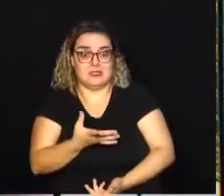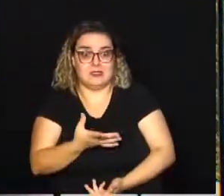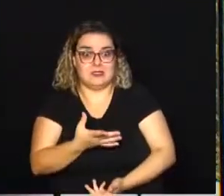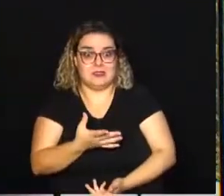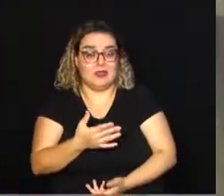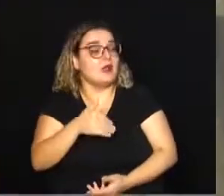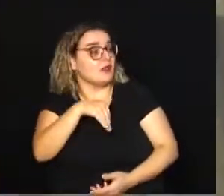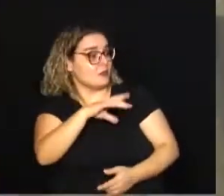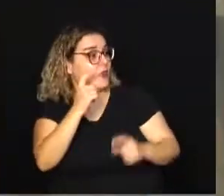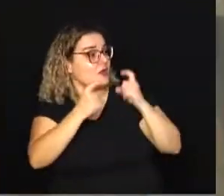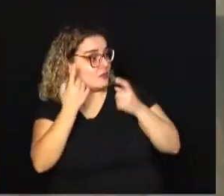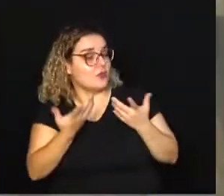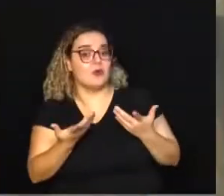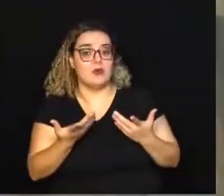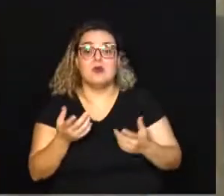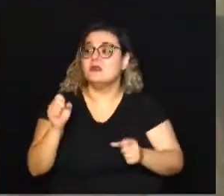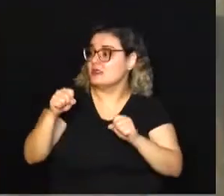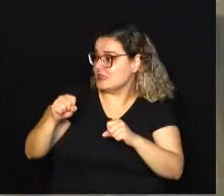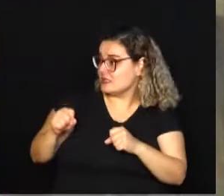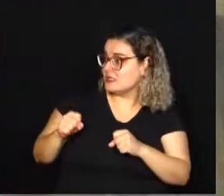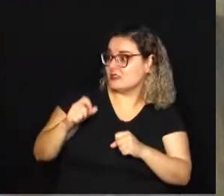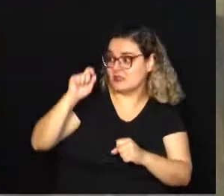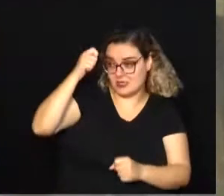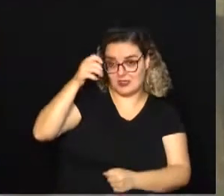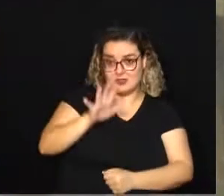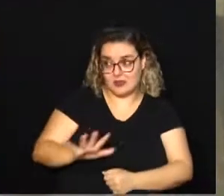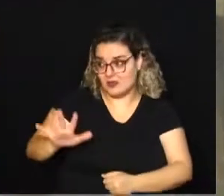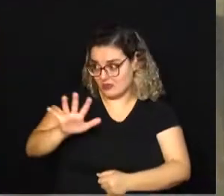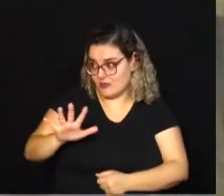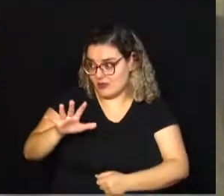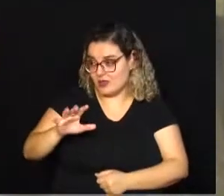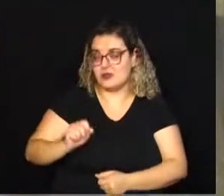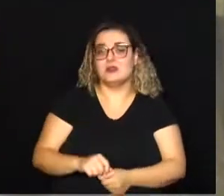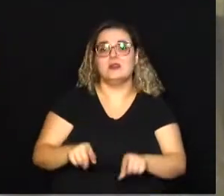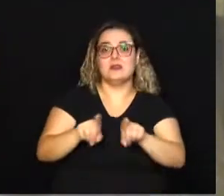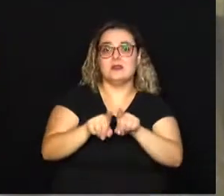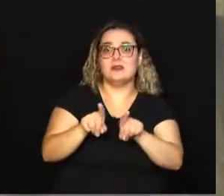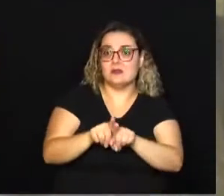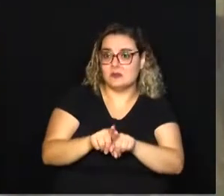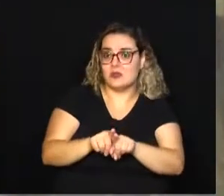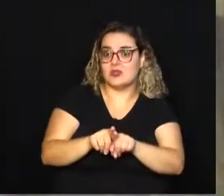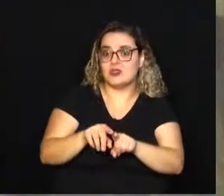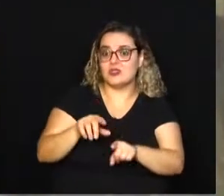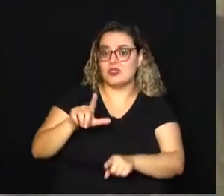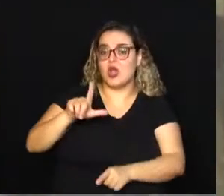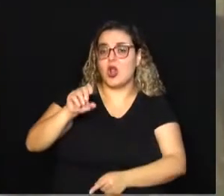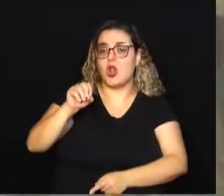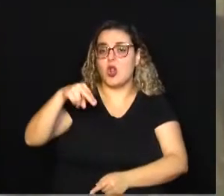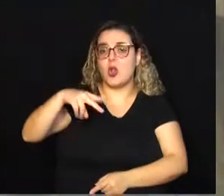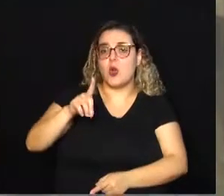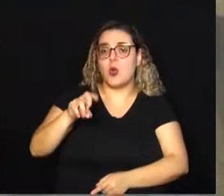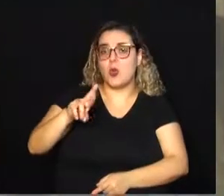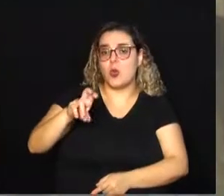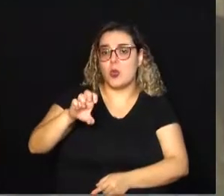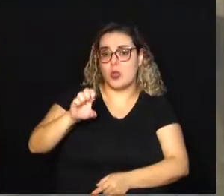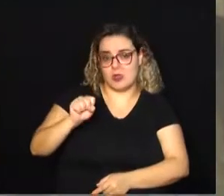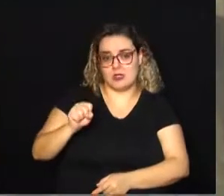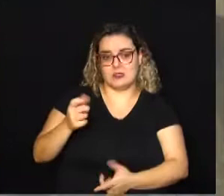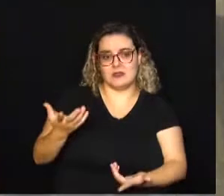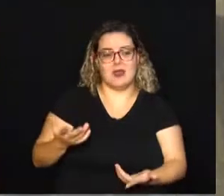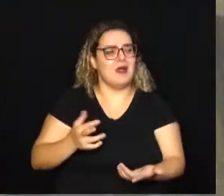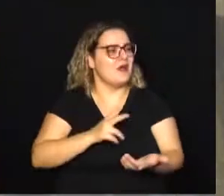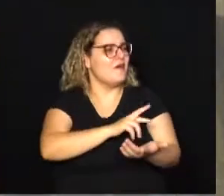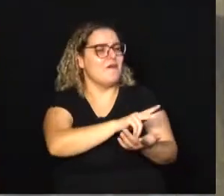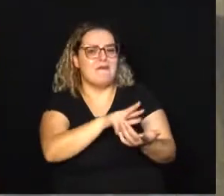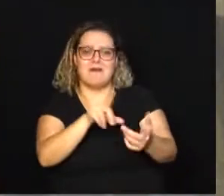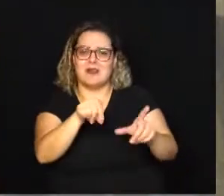preocupam, exatamente, né? Tem a da África do Sul, a de Londres e a do Brasil é muito mais letal, ela é muito... E aí, veja, são várias medidas que não